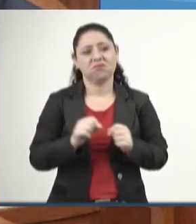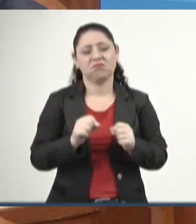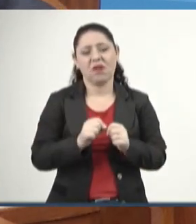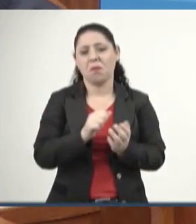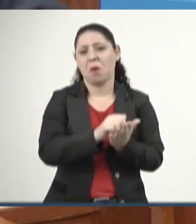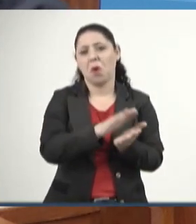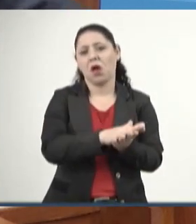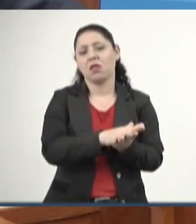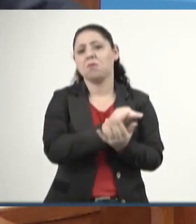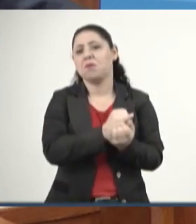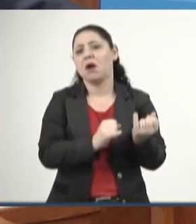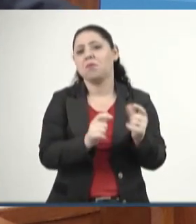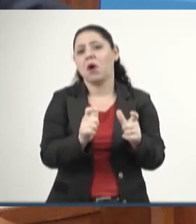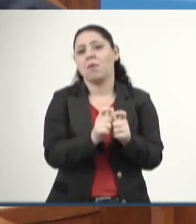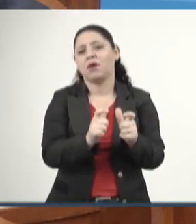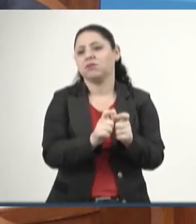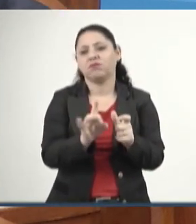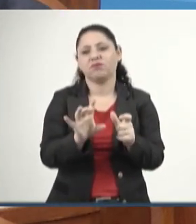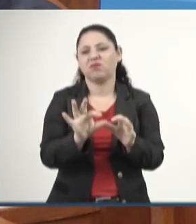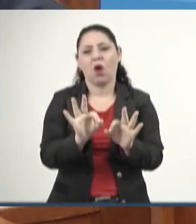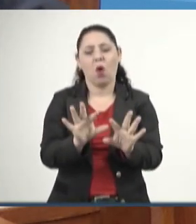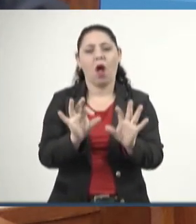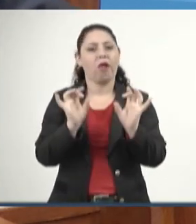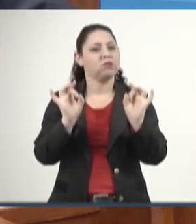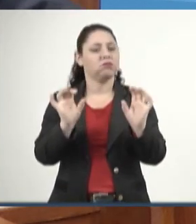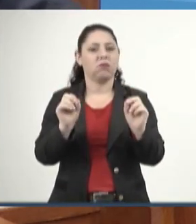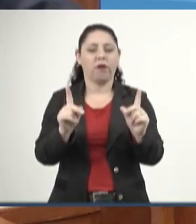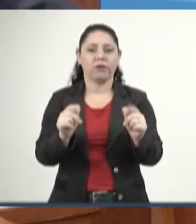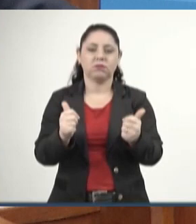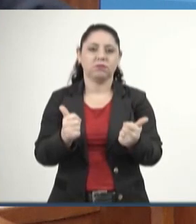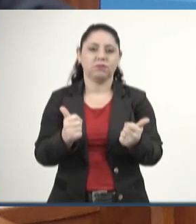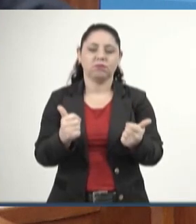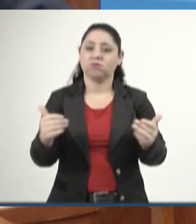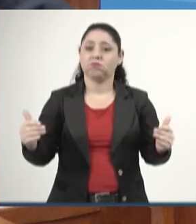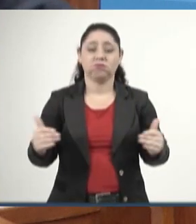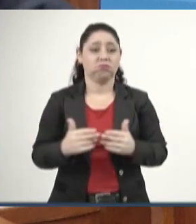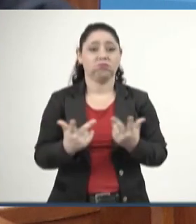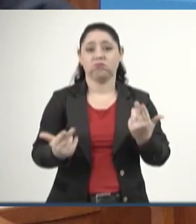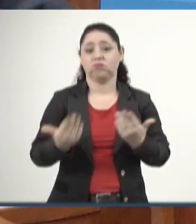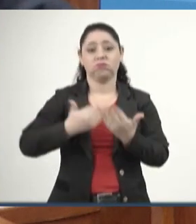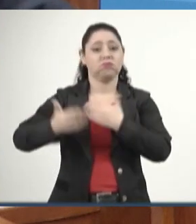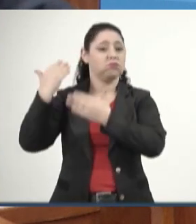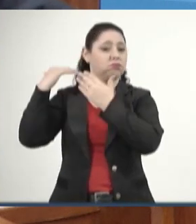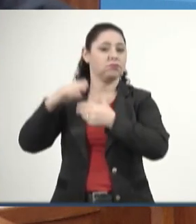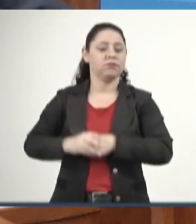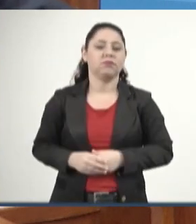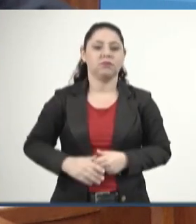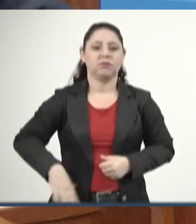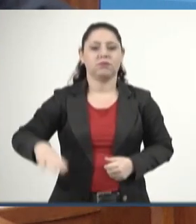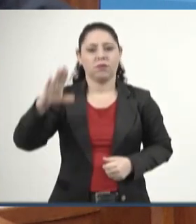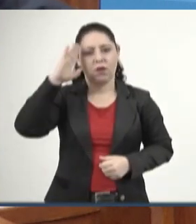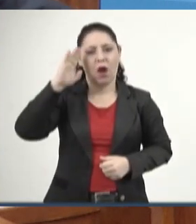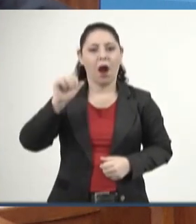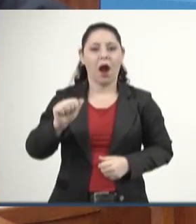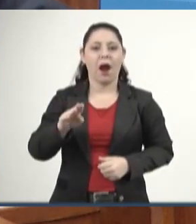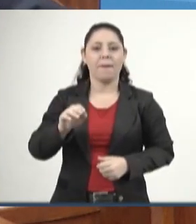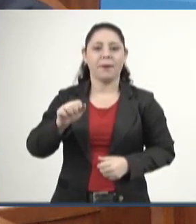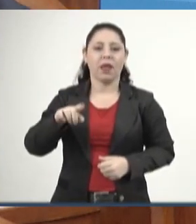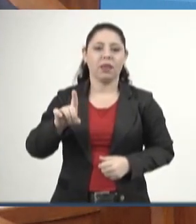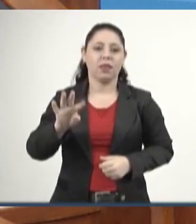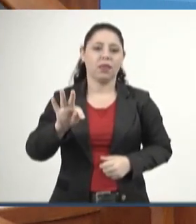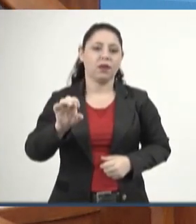uma multazinha aí para vocês e tal, fica tudo como antes, no quartel de Abrantes,